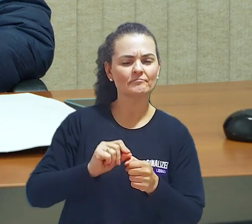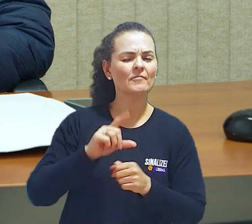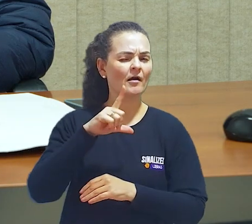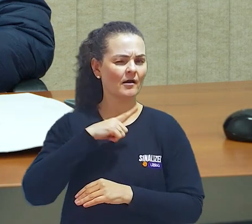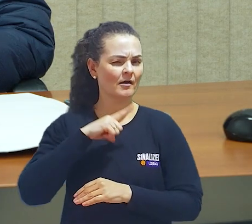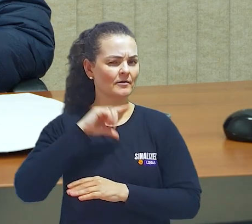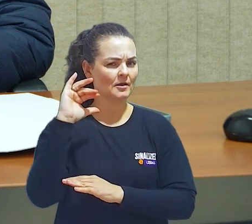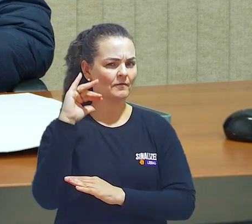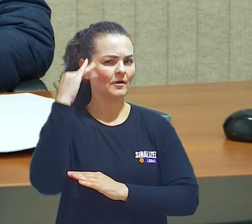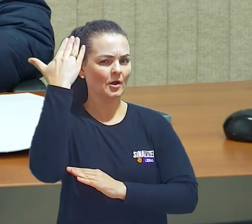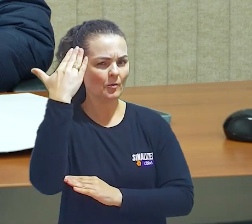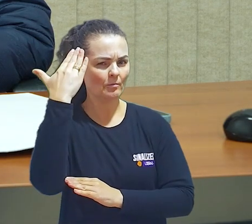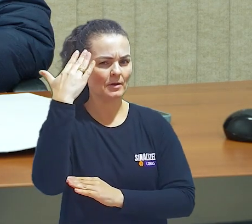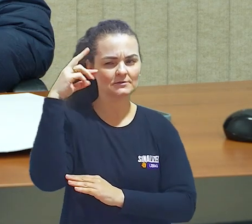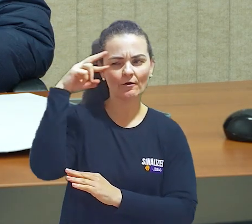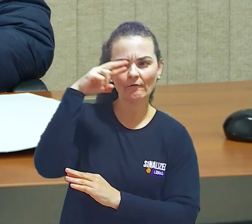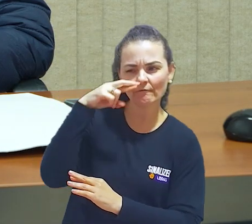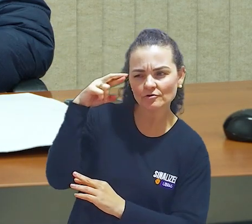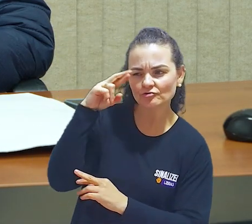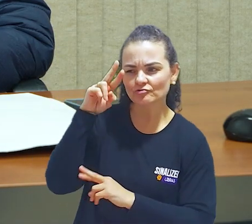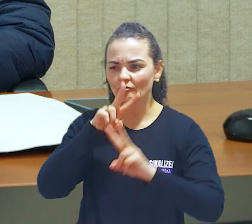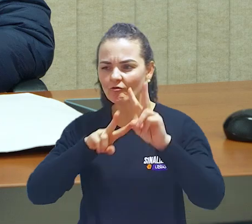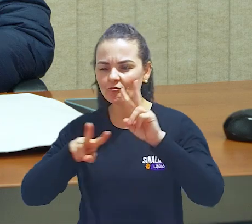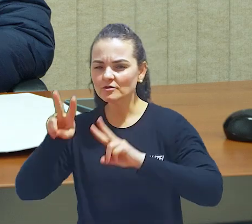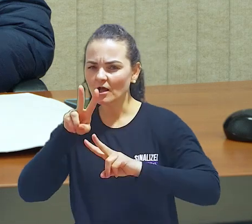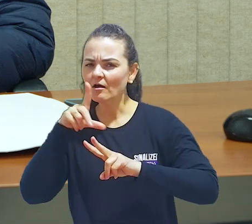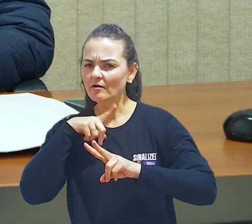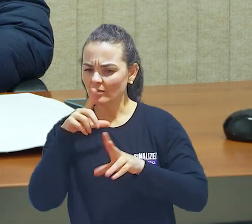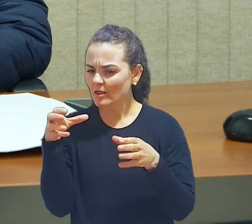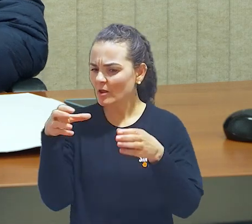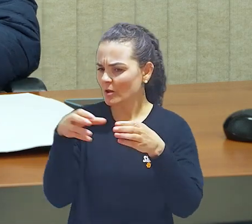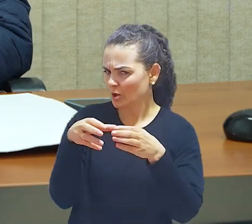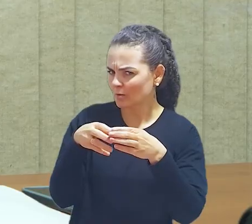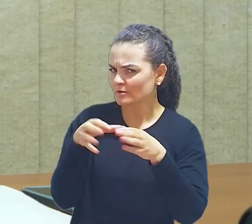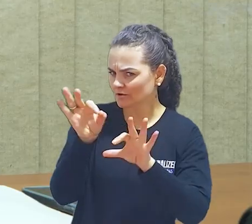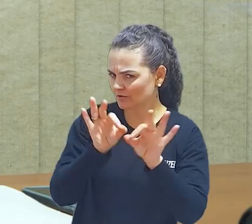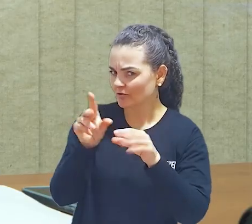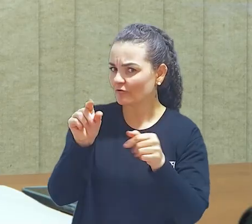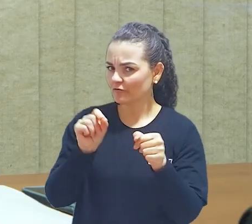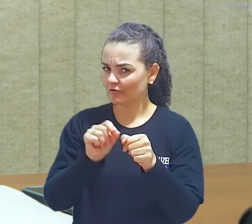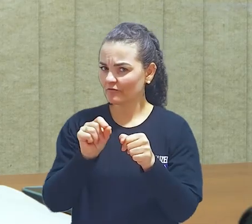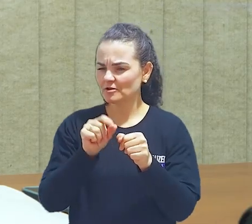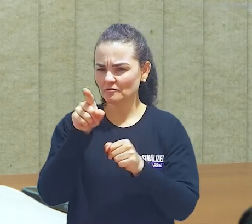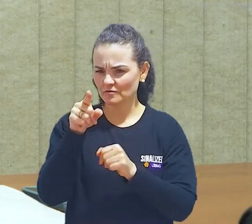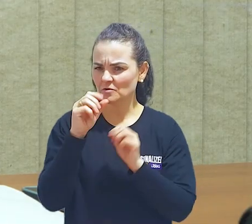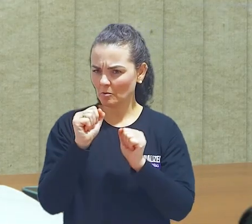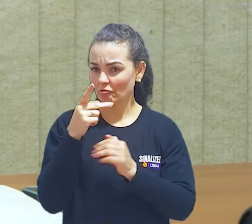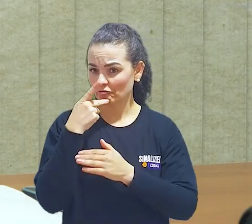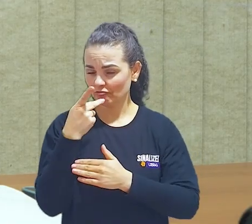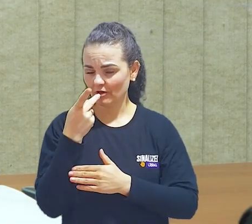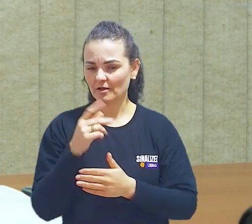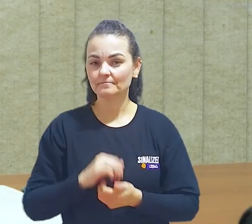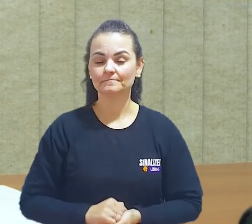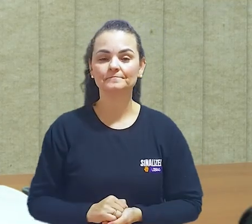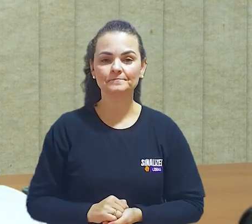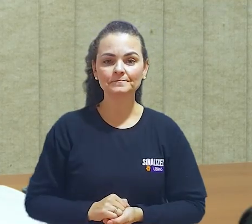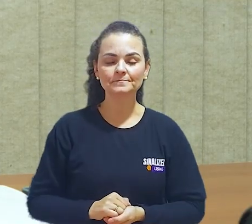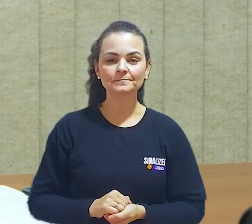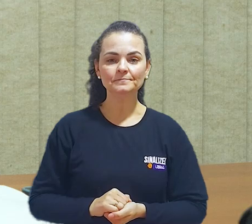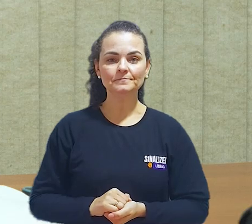ação de fiscalização, alguma comissão que o senhor gostaria de ressaltar os trabalhos? Eu acredito que cabe